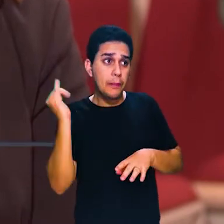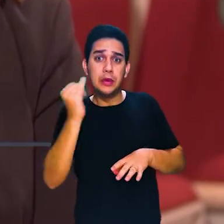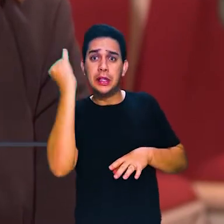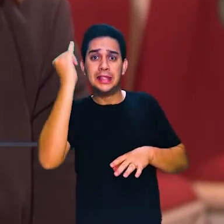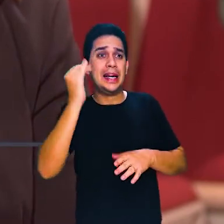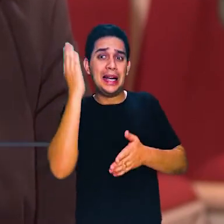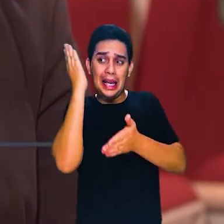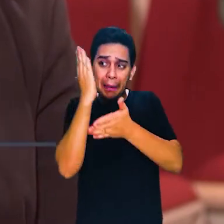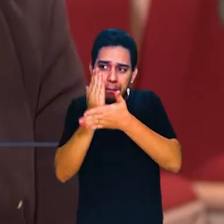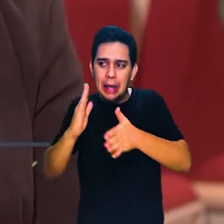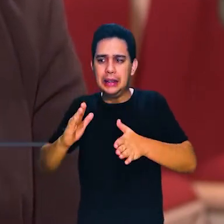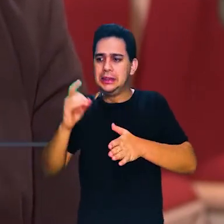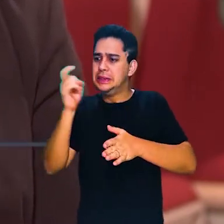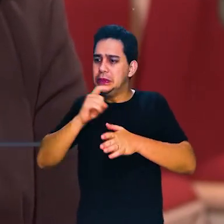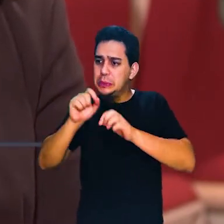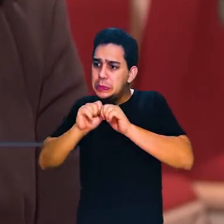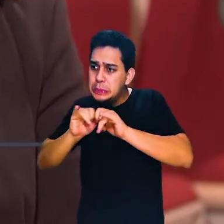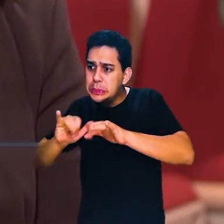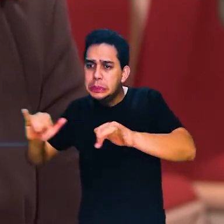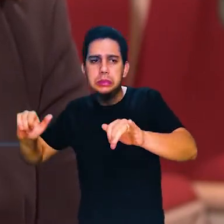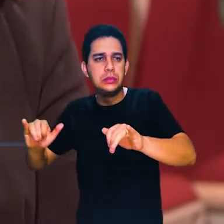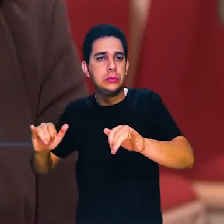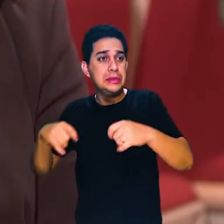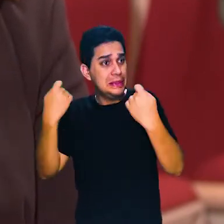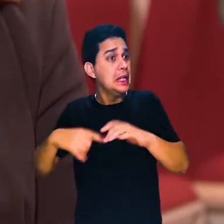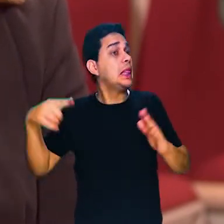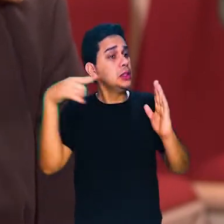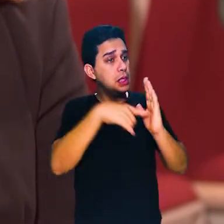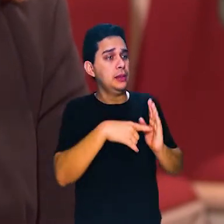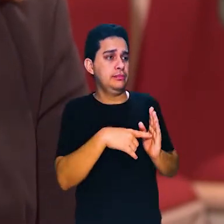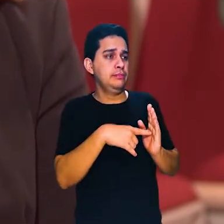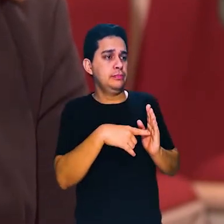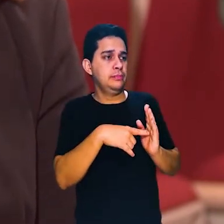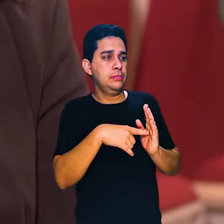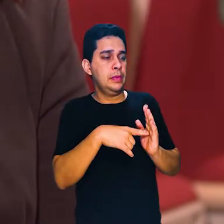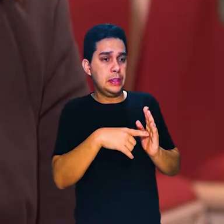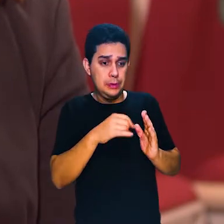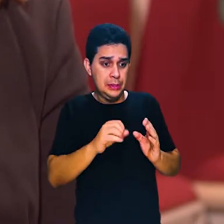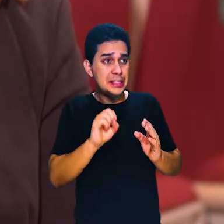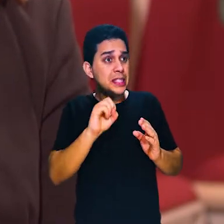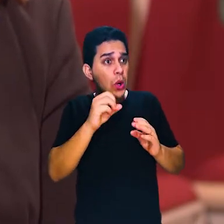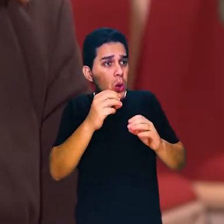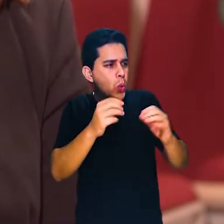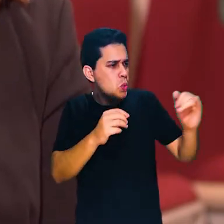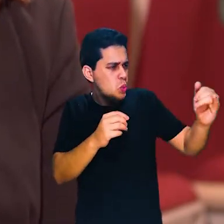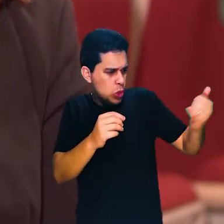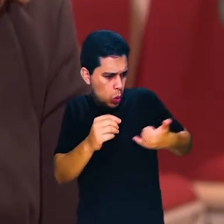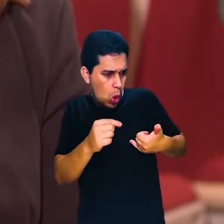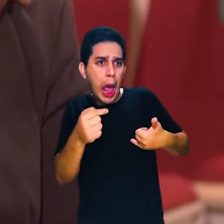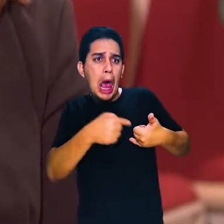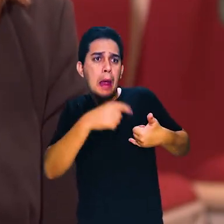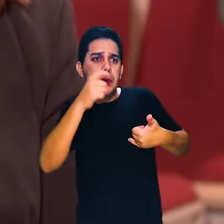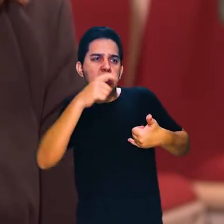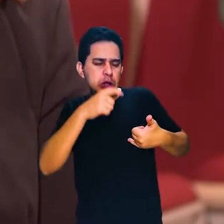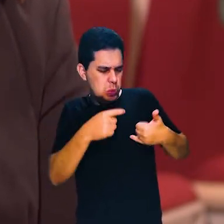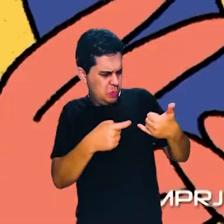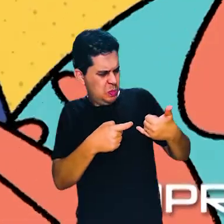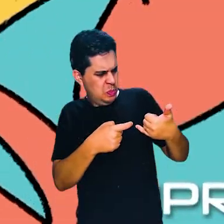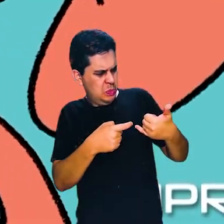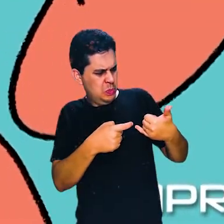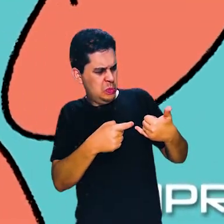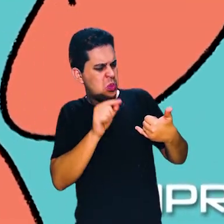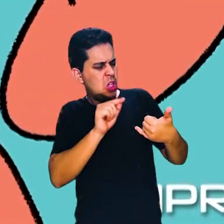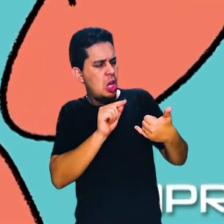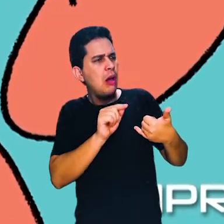o cidadão que recebeu e viu que a notícia é falsa, denuncie. Denuncie para a mídia de onde surgiu.